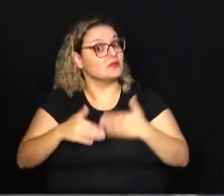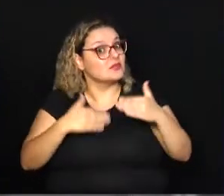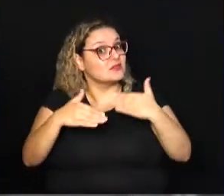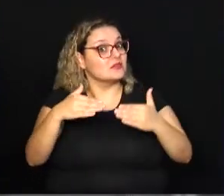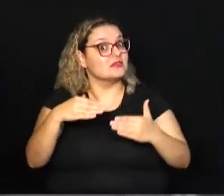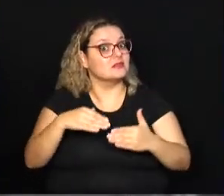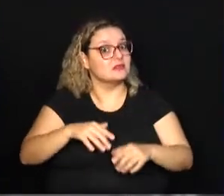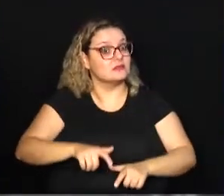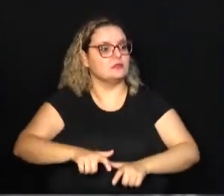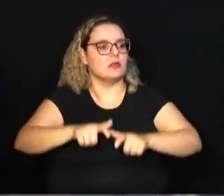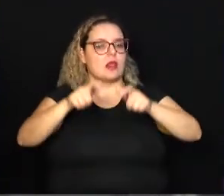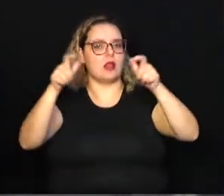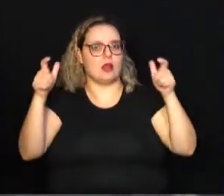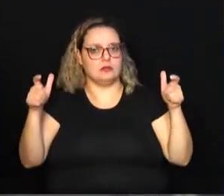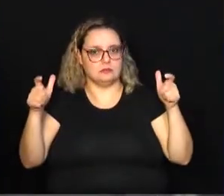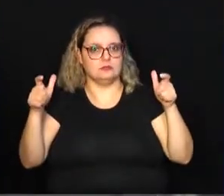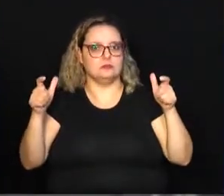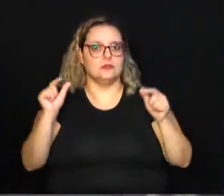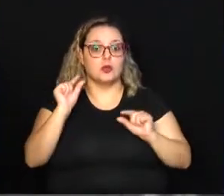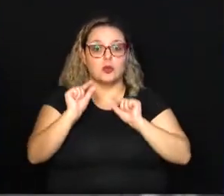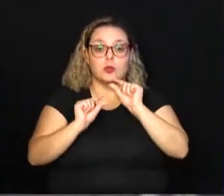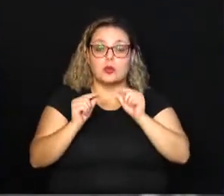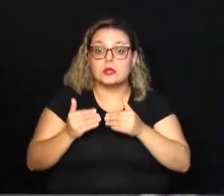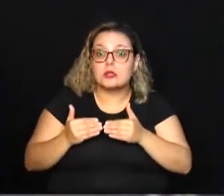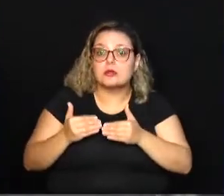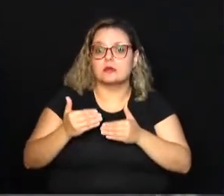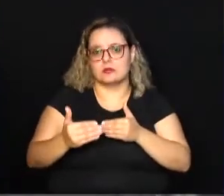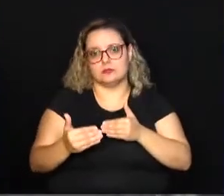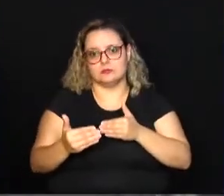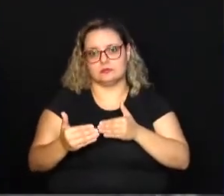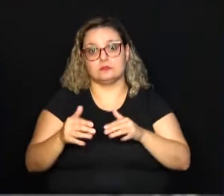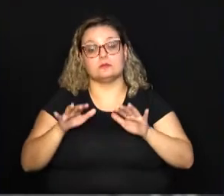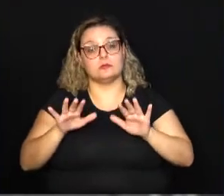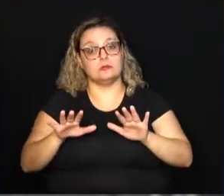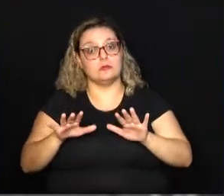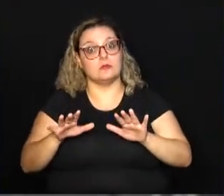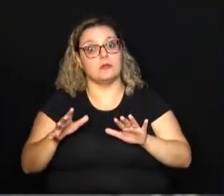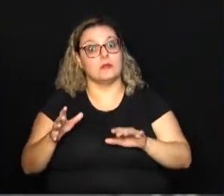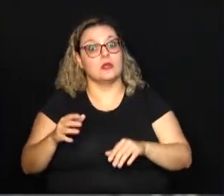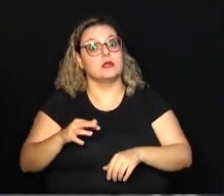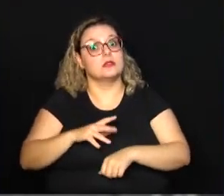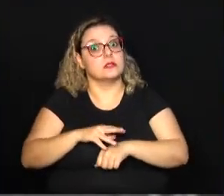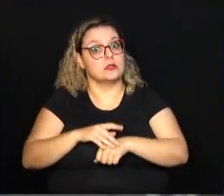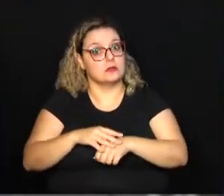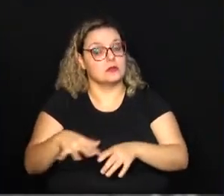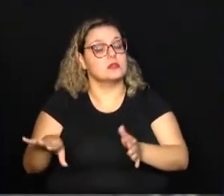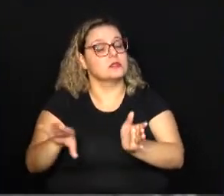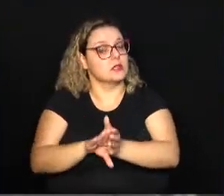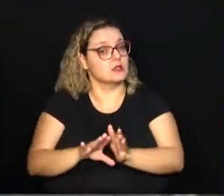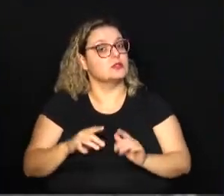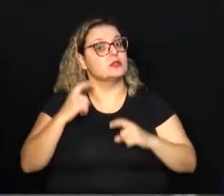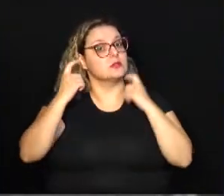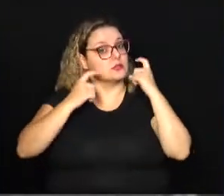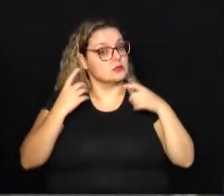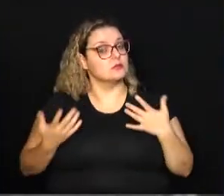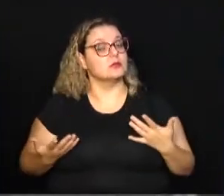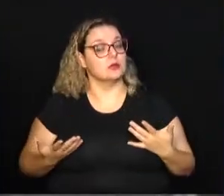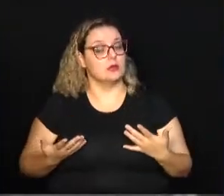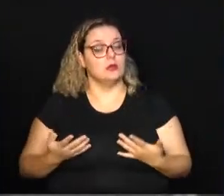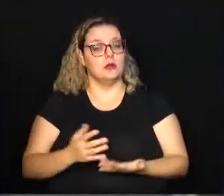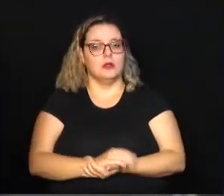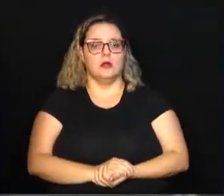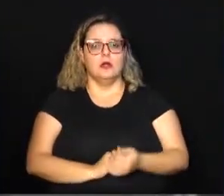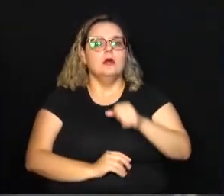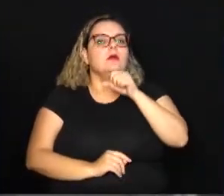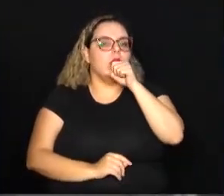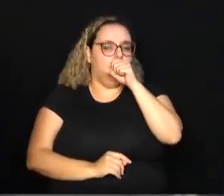muito. Nós estamos um pouquinho à frente, mas a coisa está nos alcançando, isso preocupa. Em novembro, eu